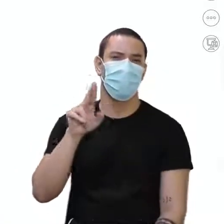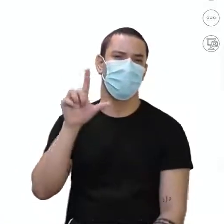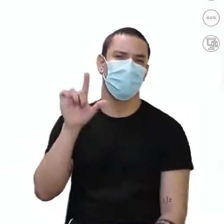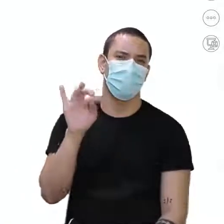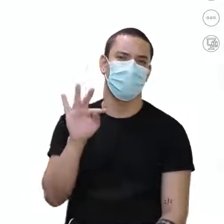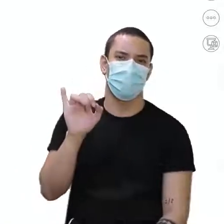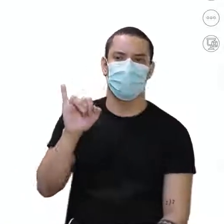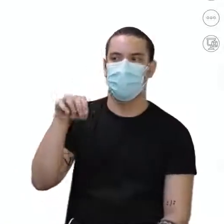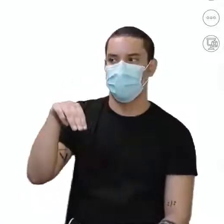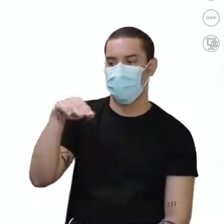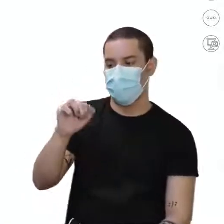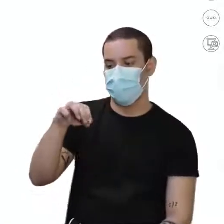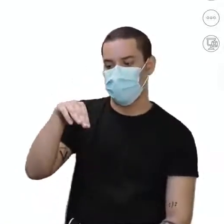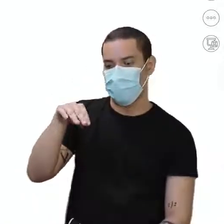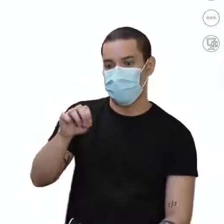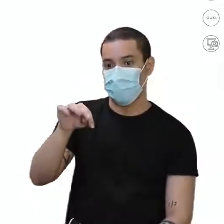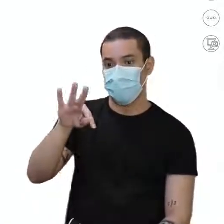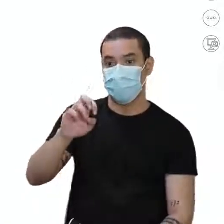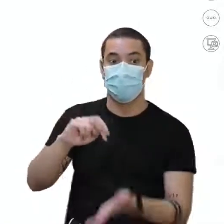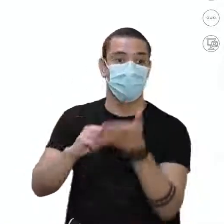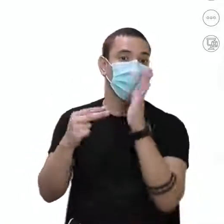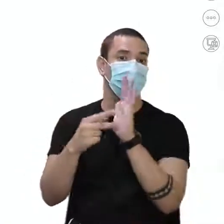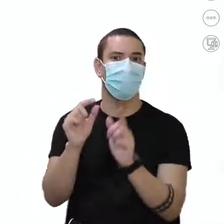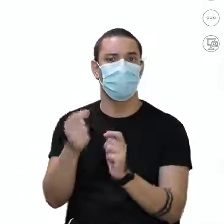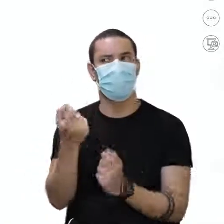Ultimamente, I've